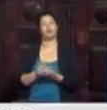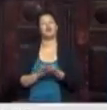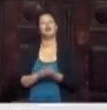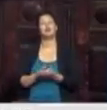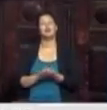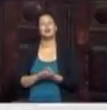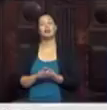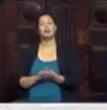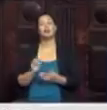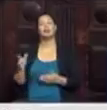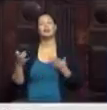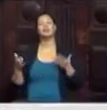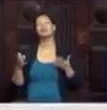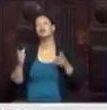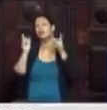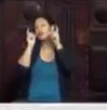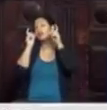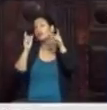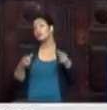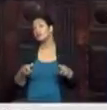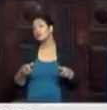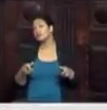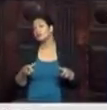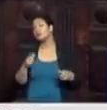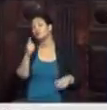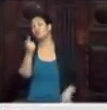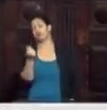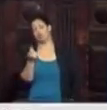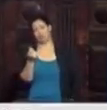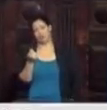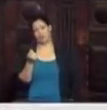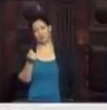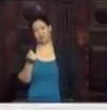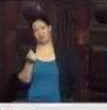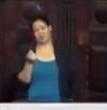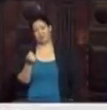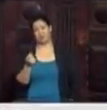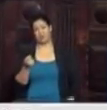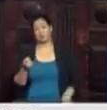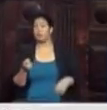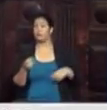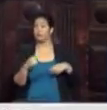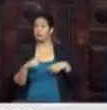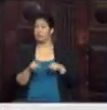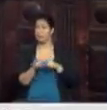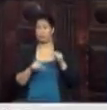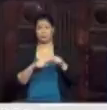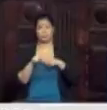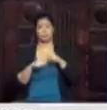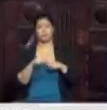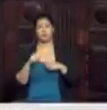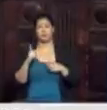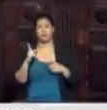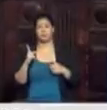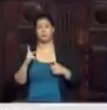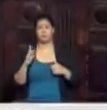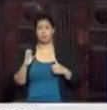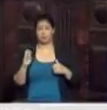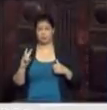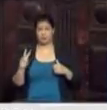quer atender aos interesses maiores do capital e do capital financeiro. A reforma da Previdência tem uma